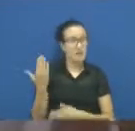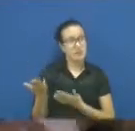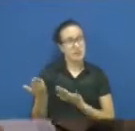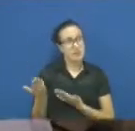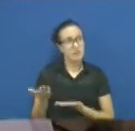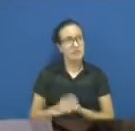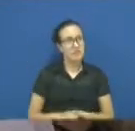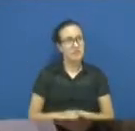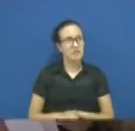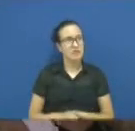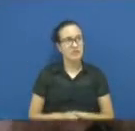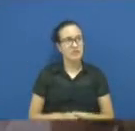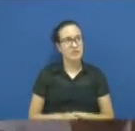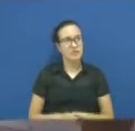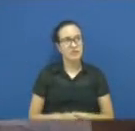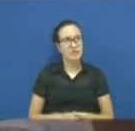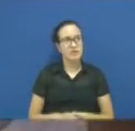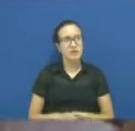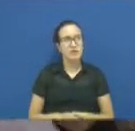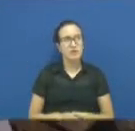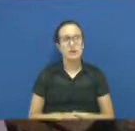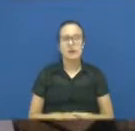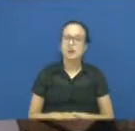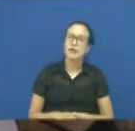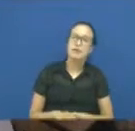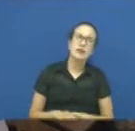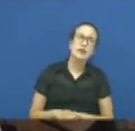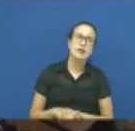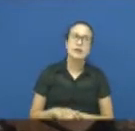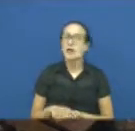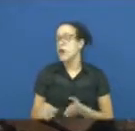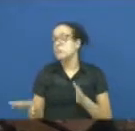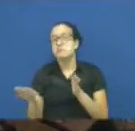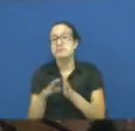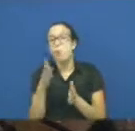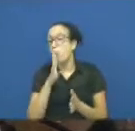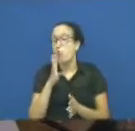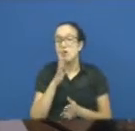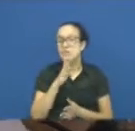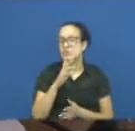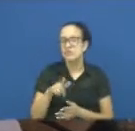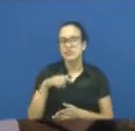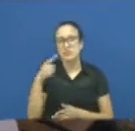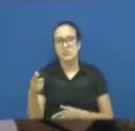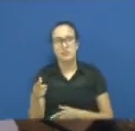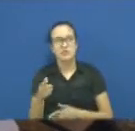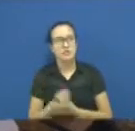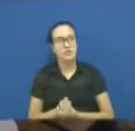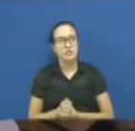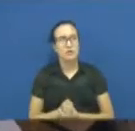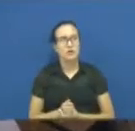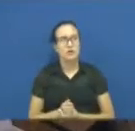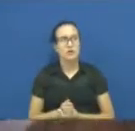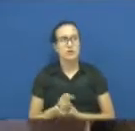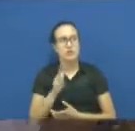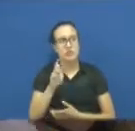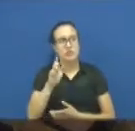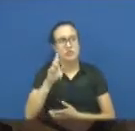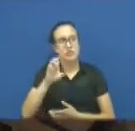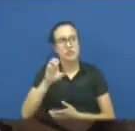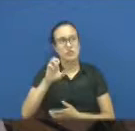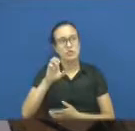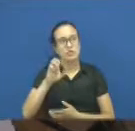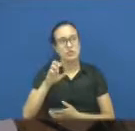Zóio que me tratava. Eu não cheguei a ter o privilégio de ser tratado